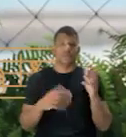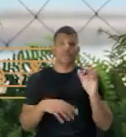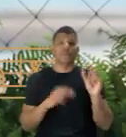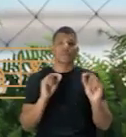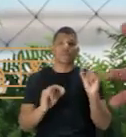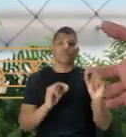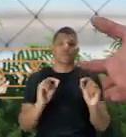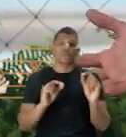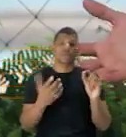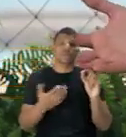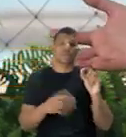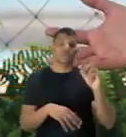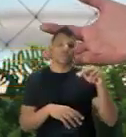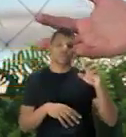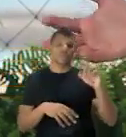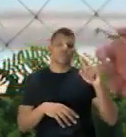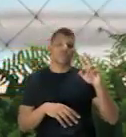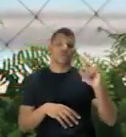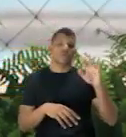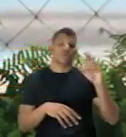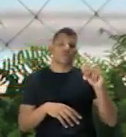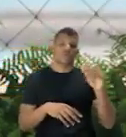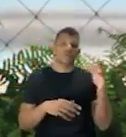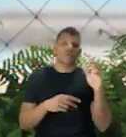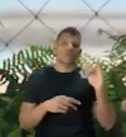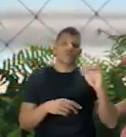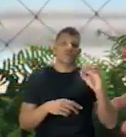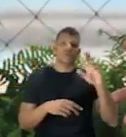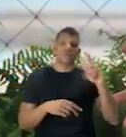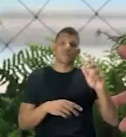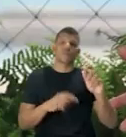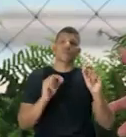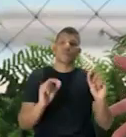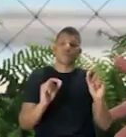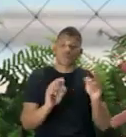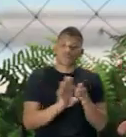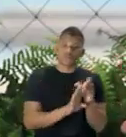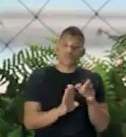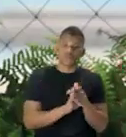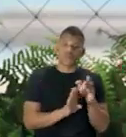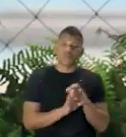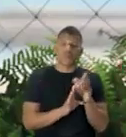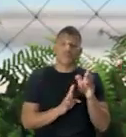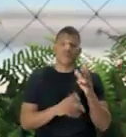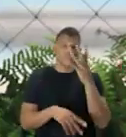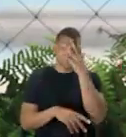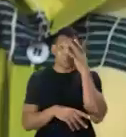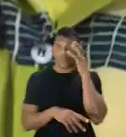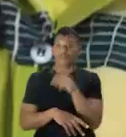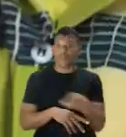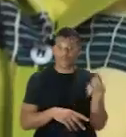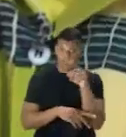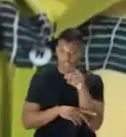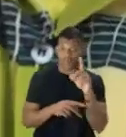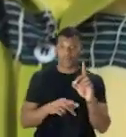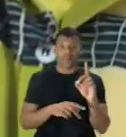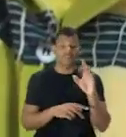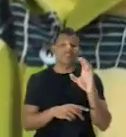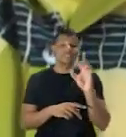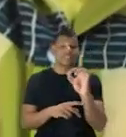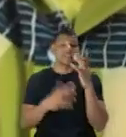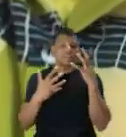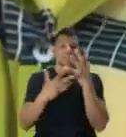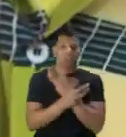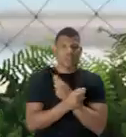no Suborno, de Du Nogueira, Jorge Simas. Recomendo ao público da História da Música, esse DVD, esse